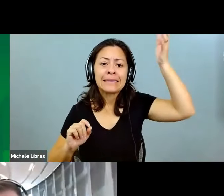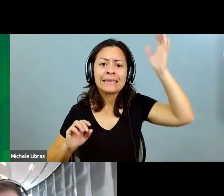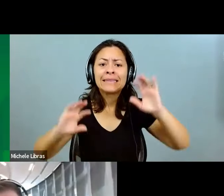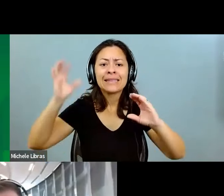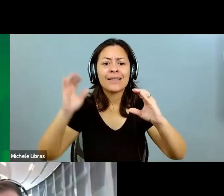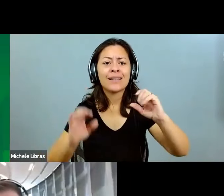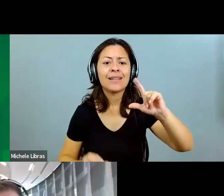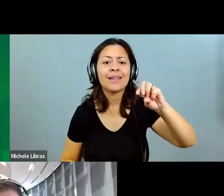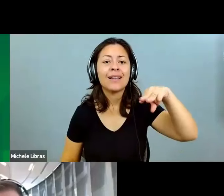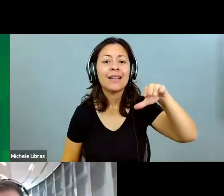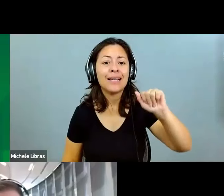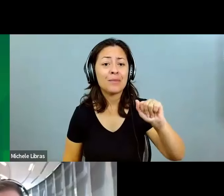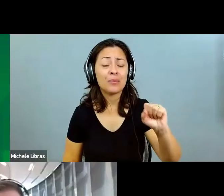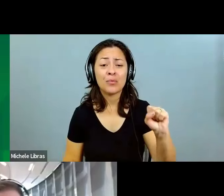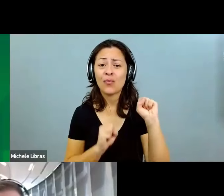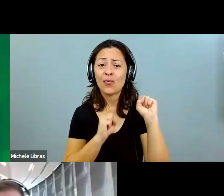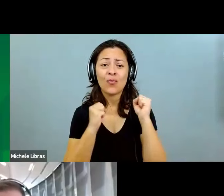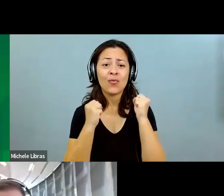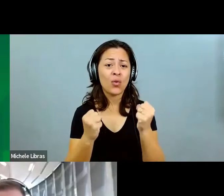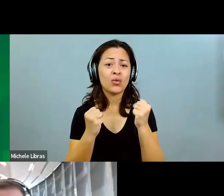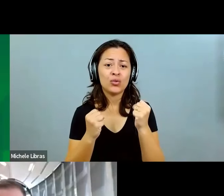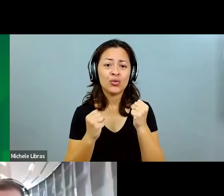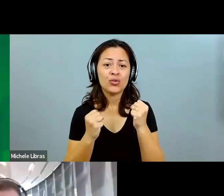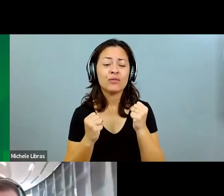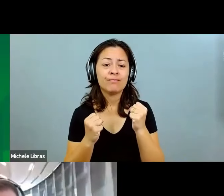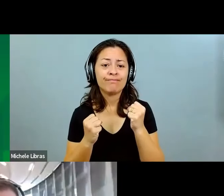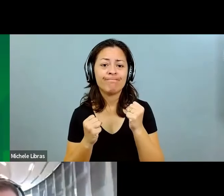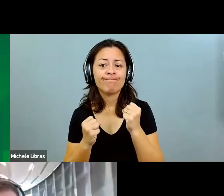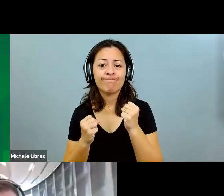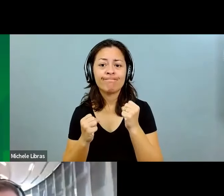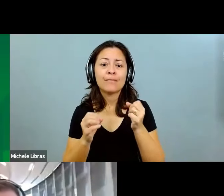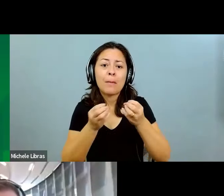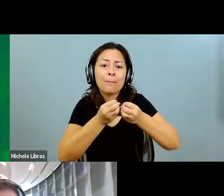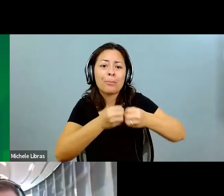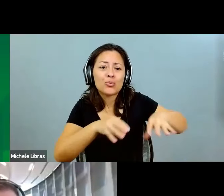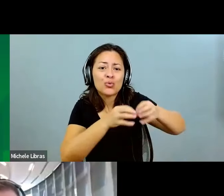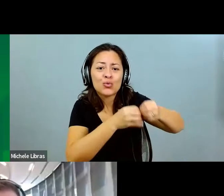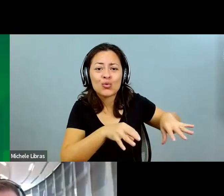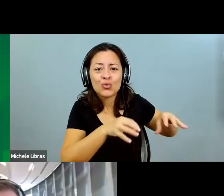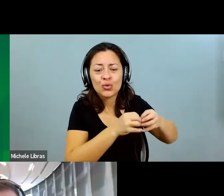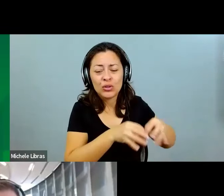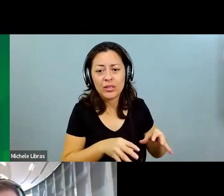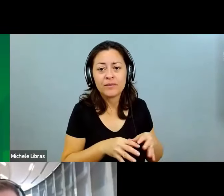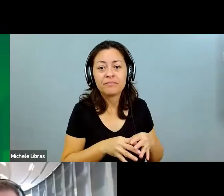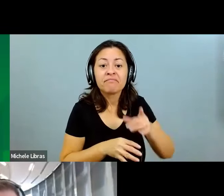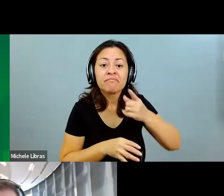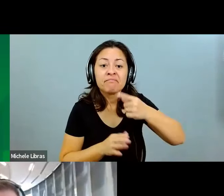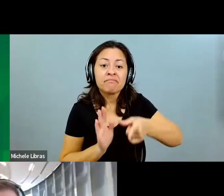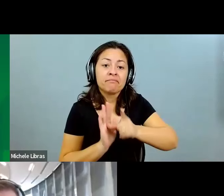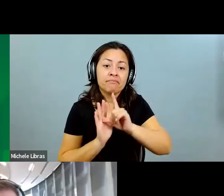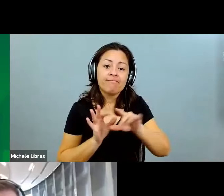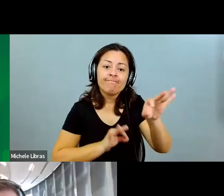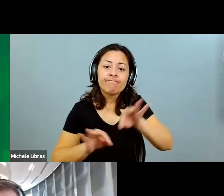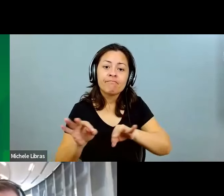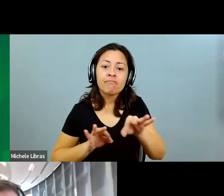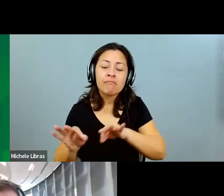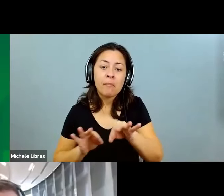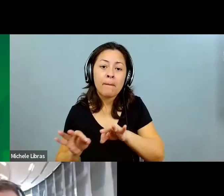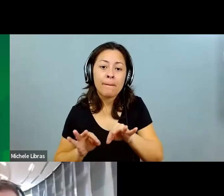intensos e provocando maiores danos então nós temos que estar preparados para